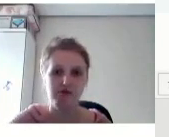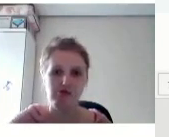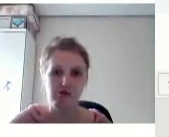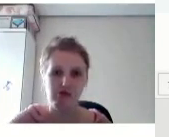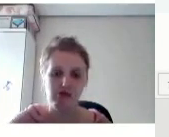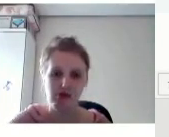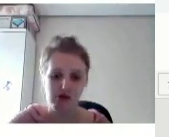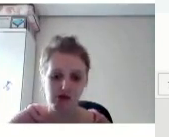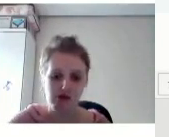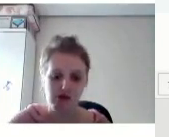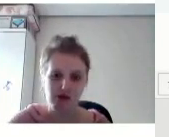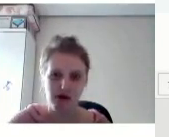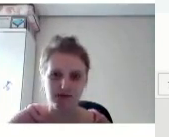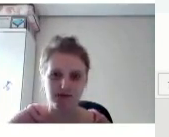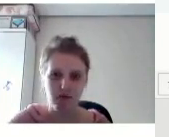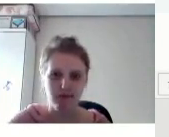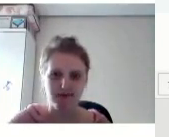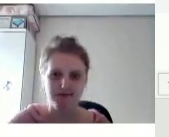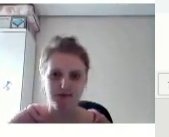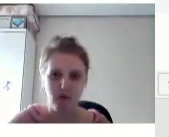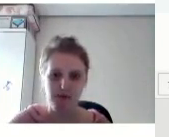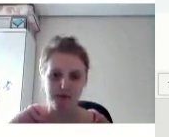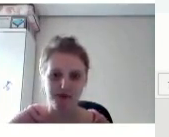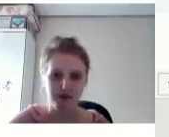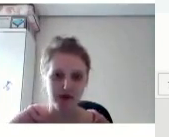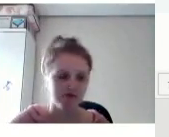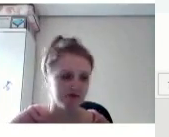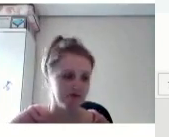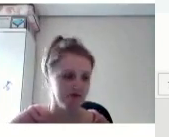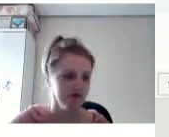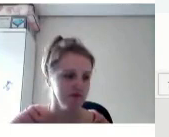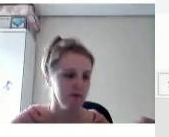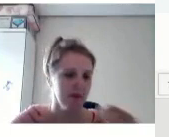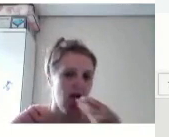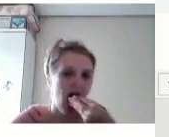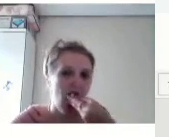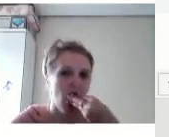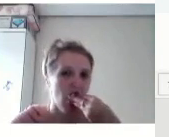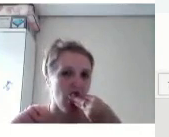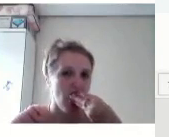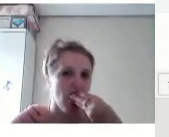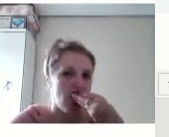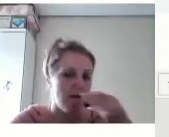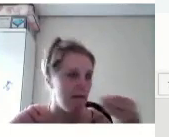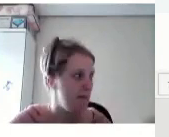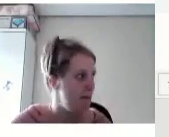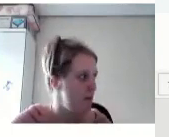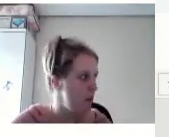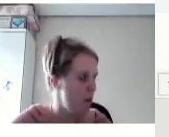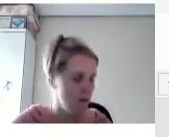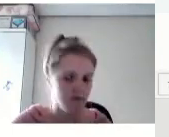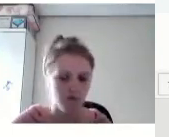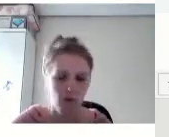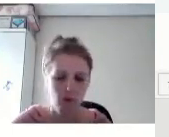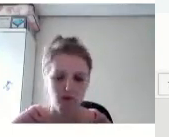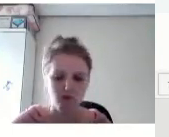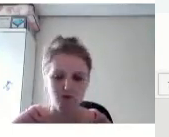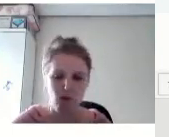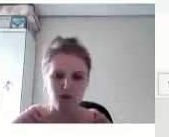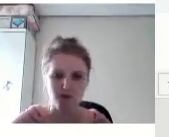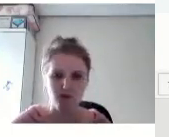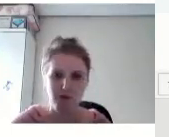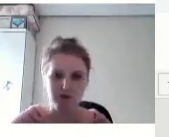derivadas espaciais, perdão. Certo? Se eu comparar esta equação aqui, que é a variação da